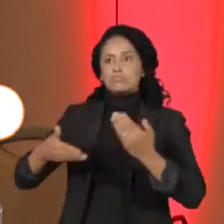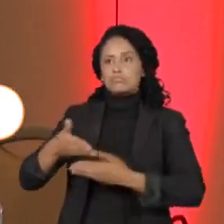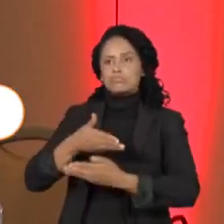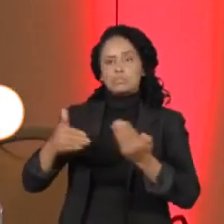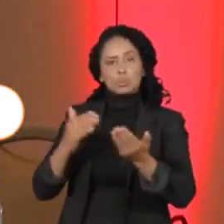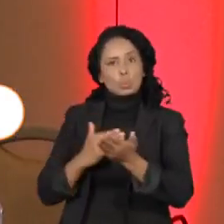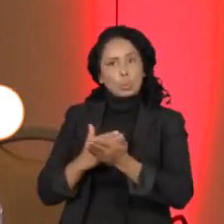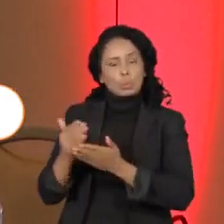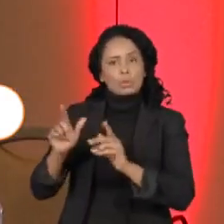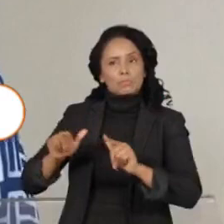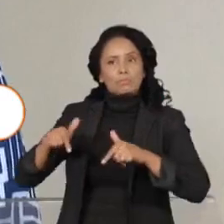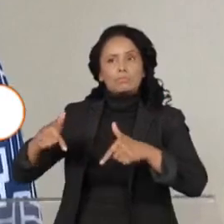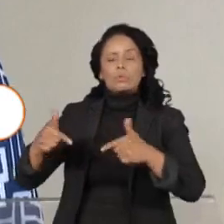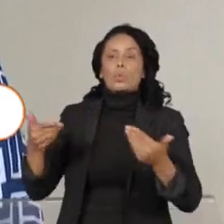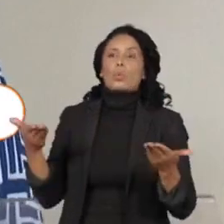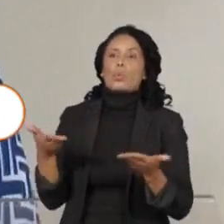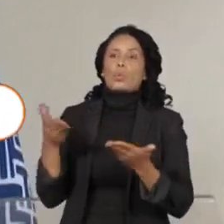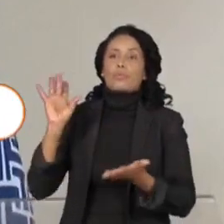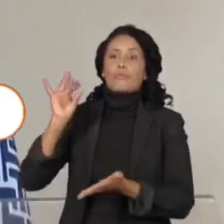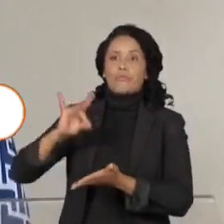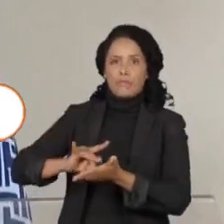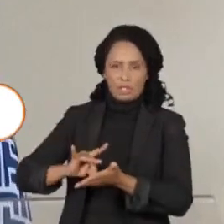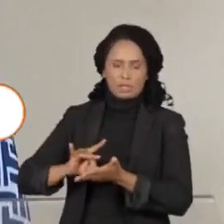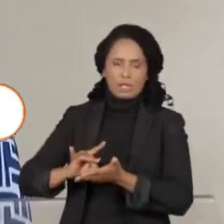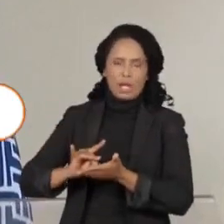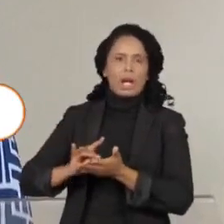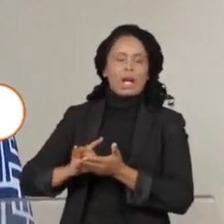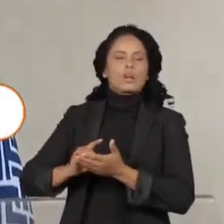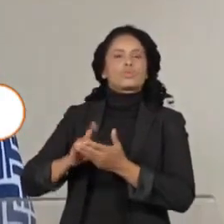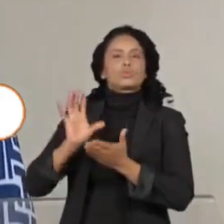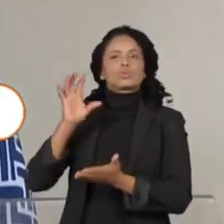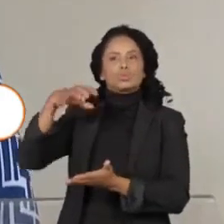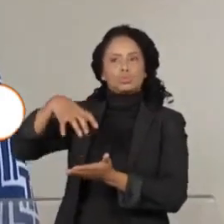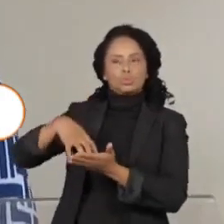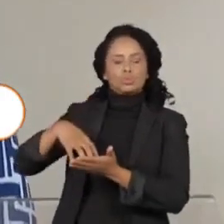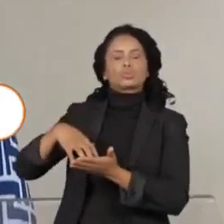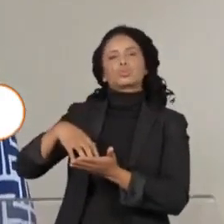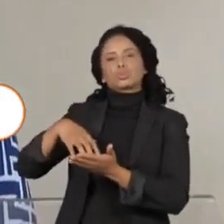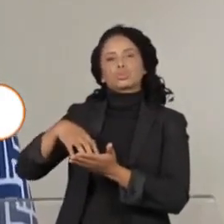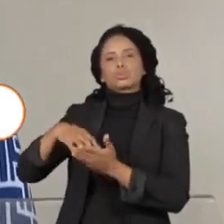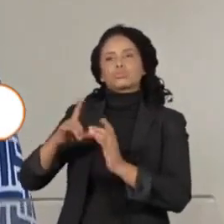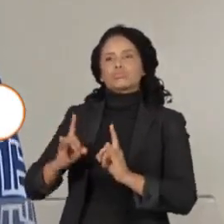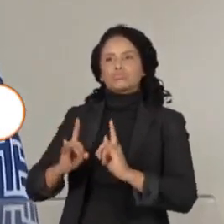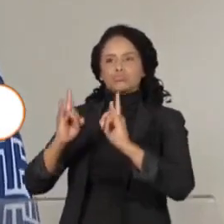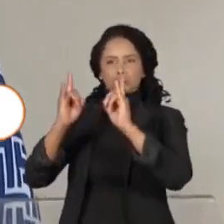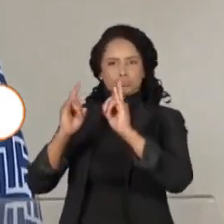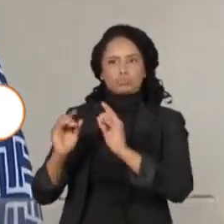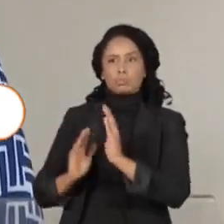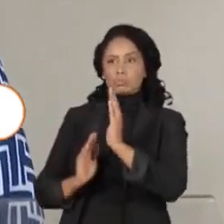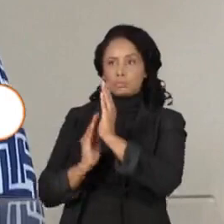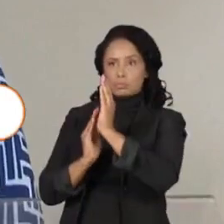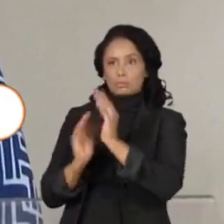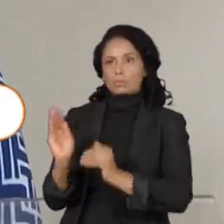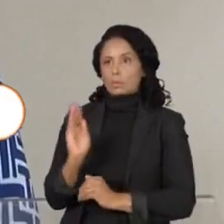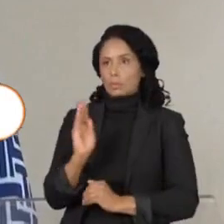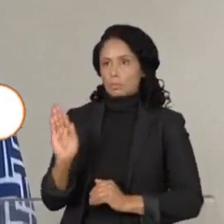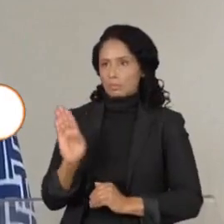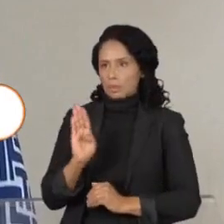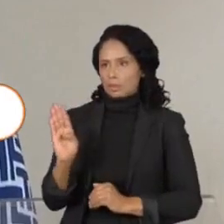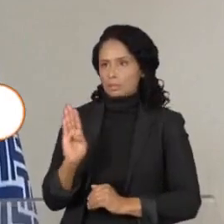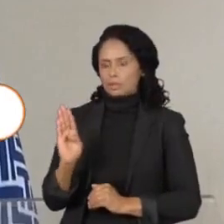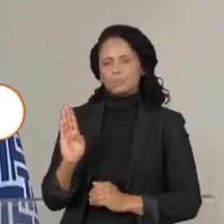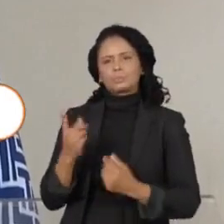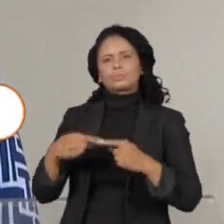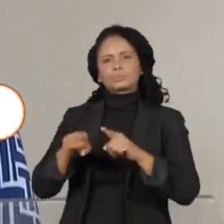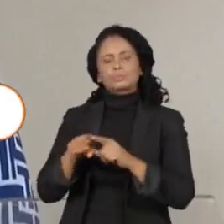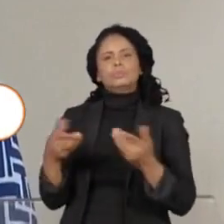trabalhar oficialmente hoje na sede do Centro Cultural do Banco do Brasil. A expectativa é de que nesse encontro que vai acontecer aqui